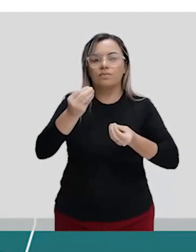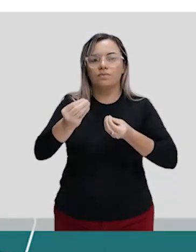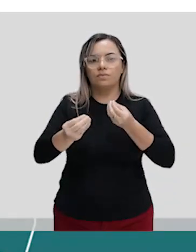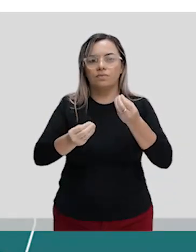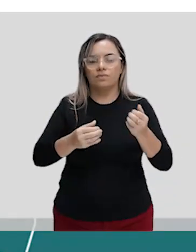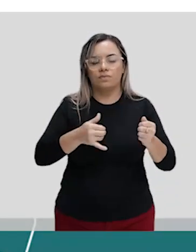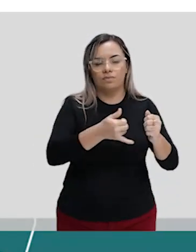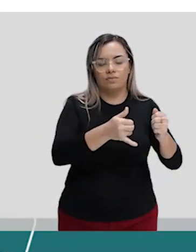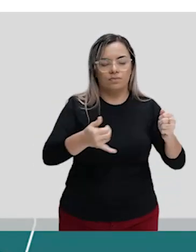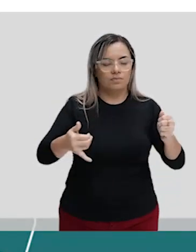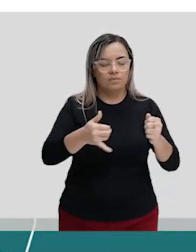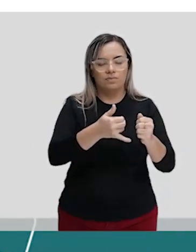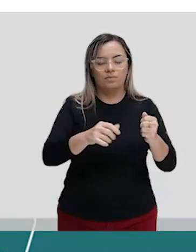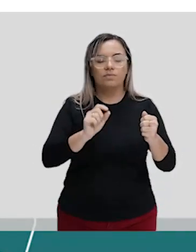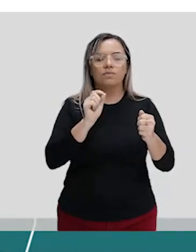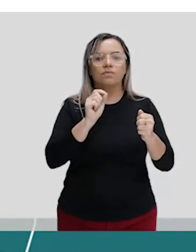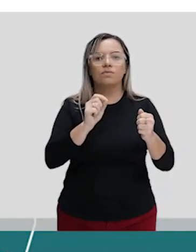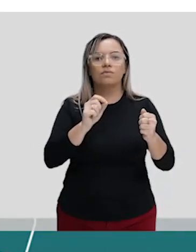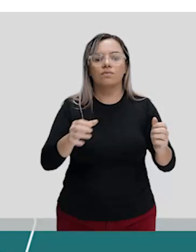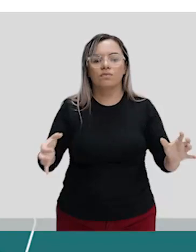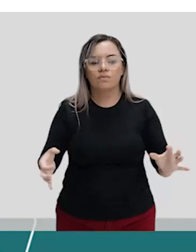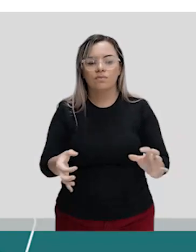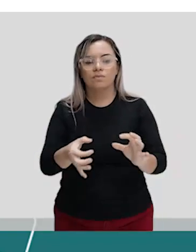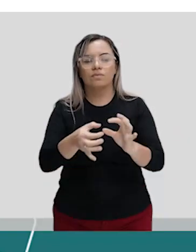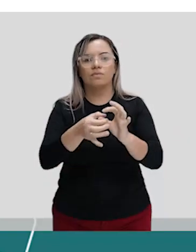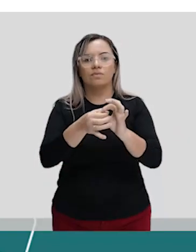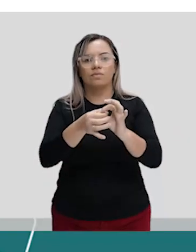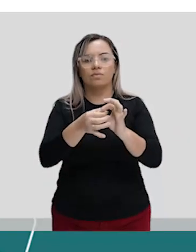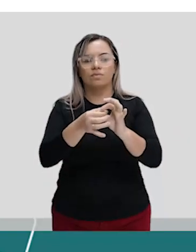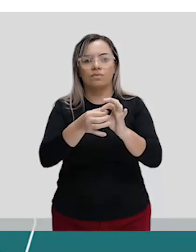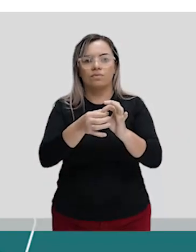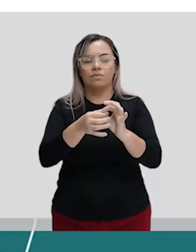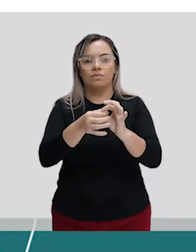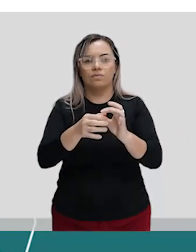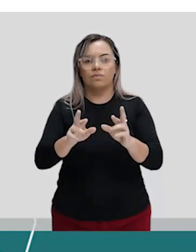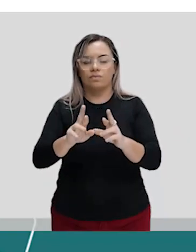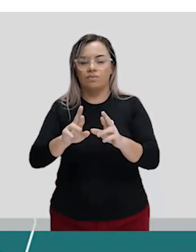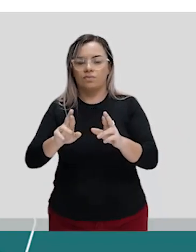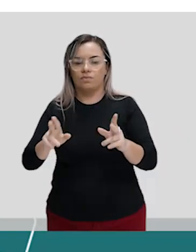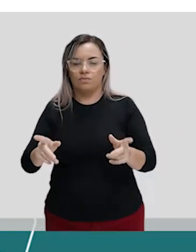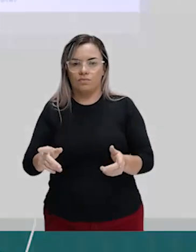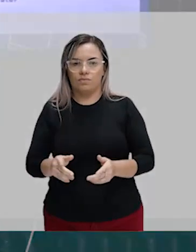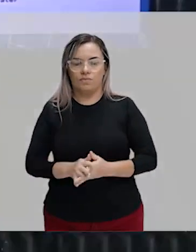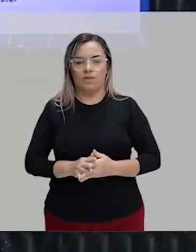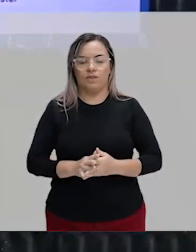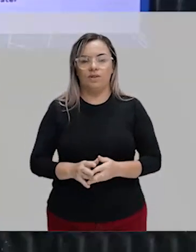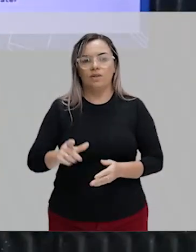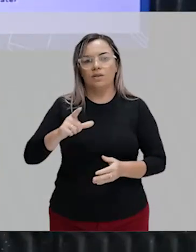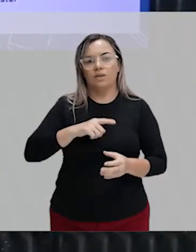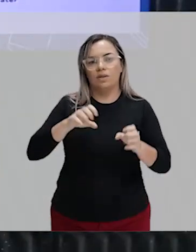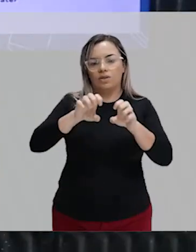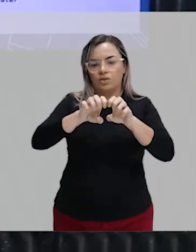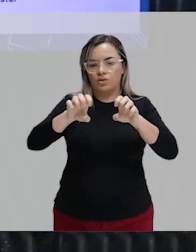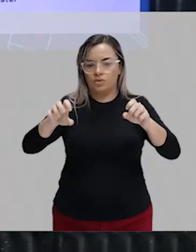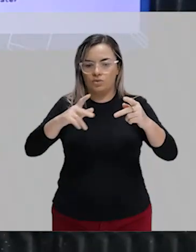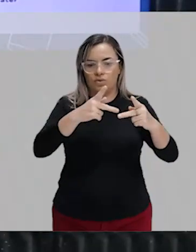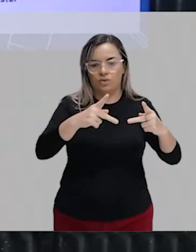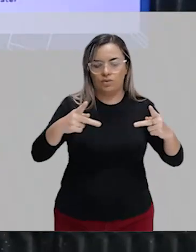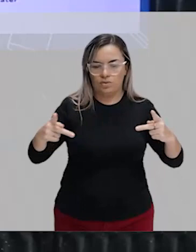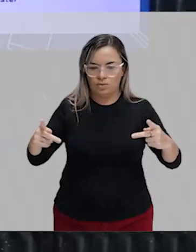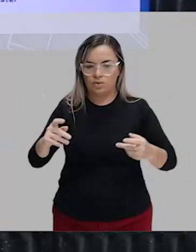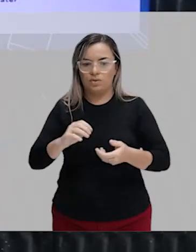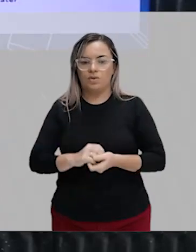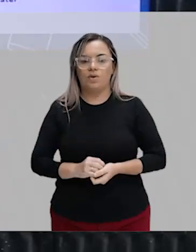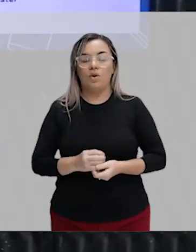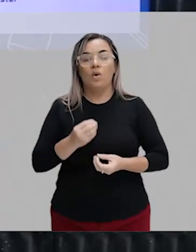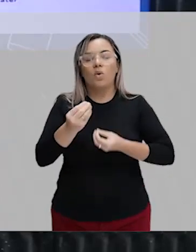esses aminoácidos vão se ligar uns com os outros para formar as proteínas? Bem, eu